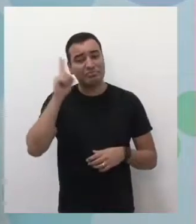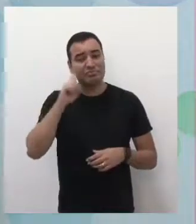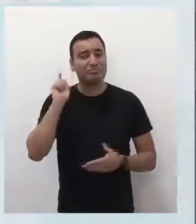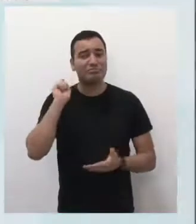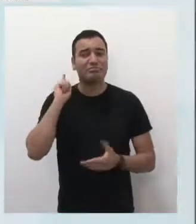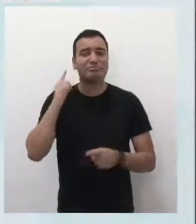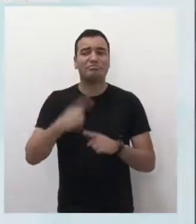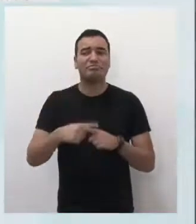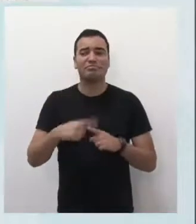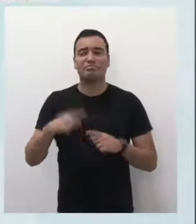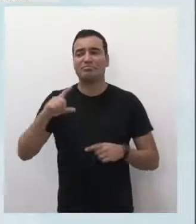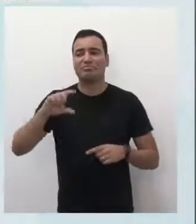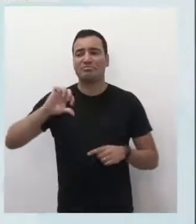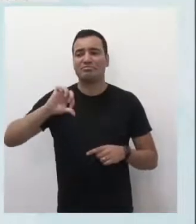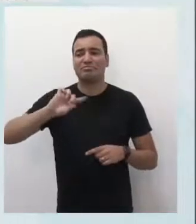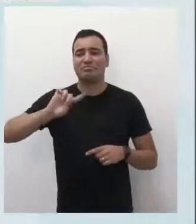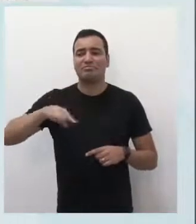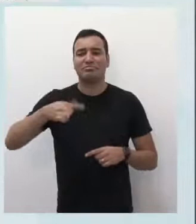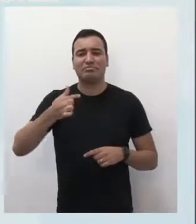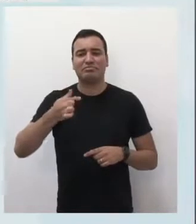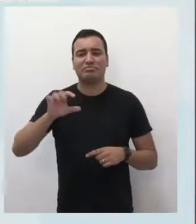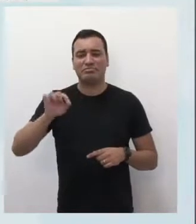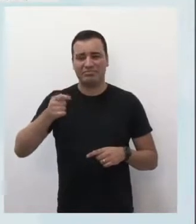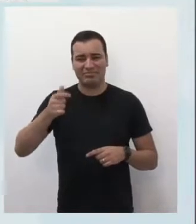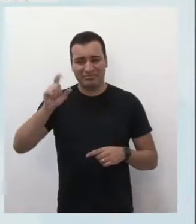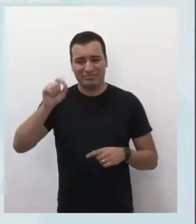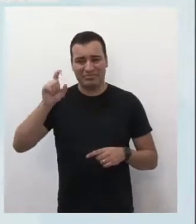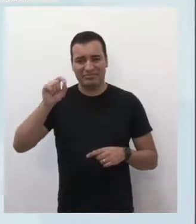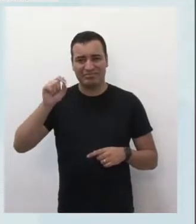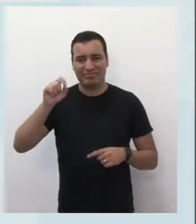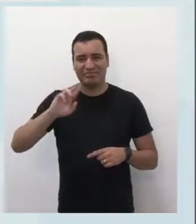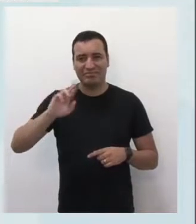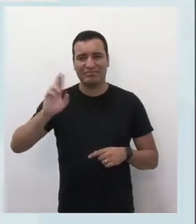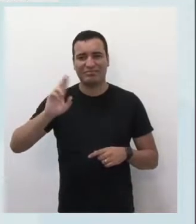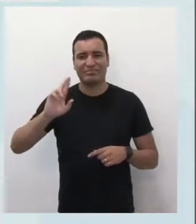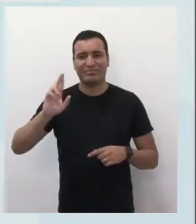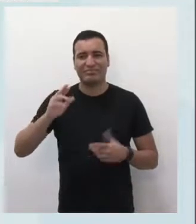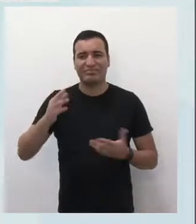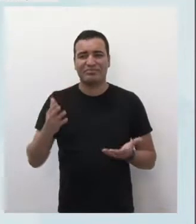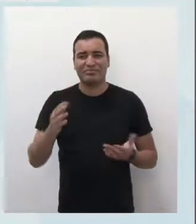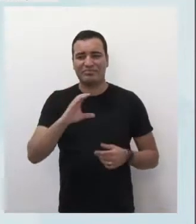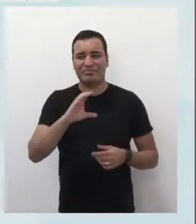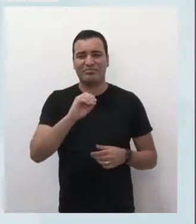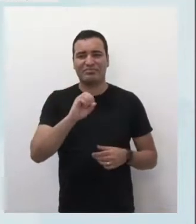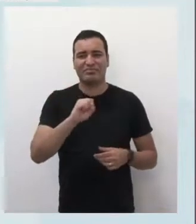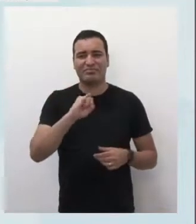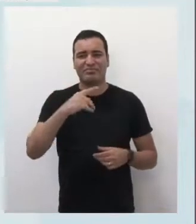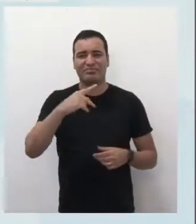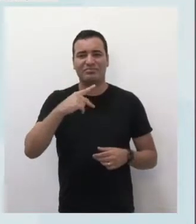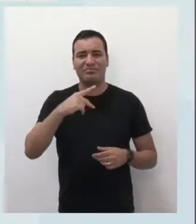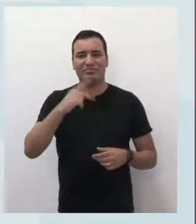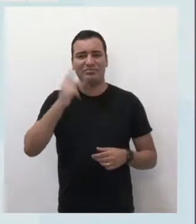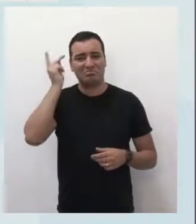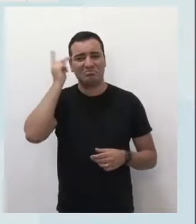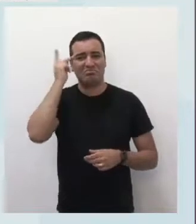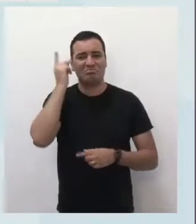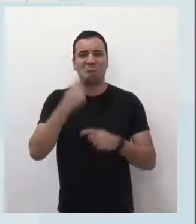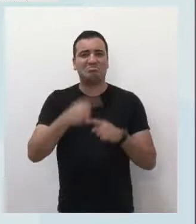pago R$10 para o COSIP São Paulo Municipal. Eu não